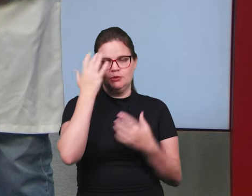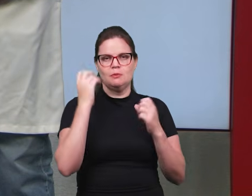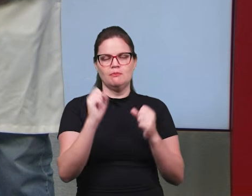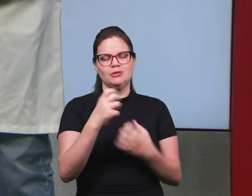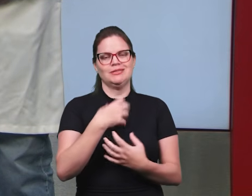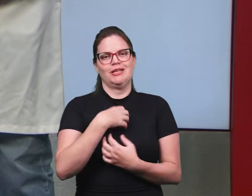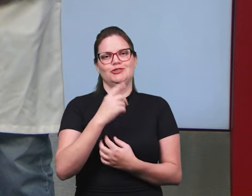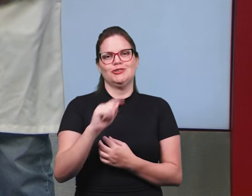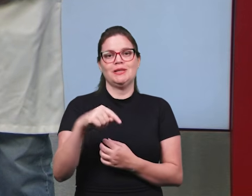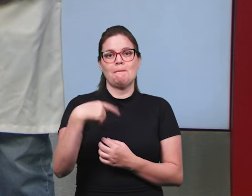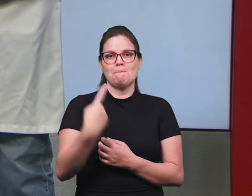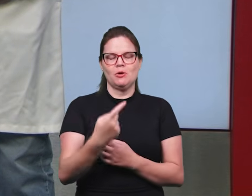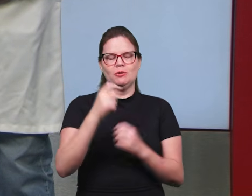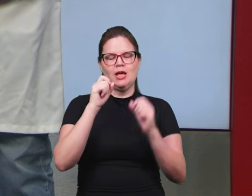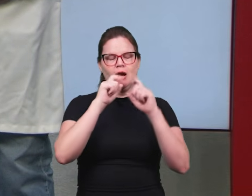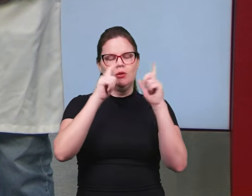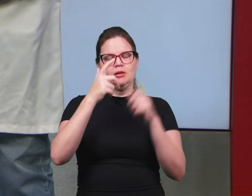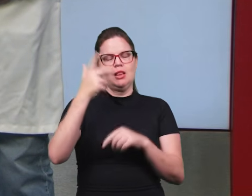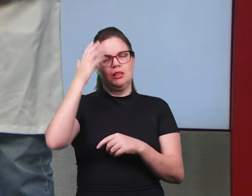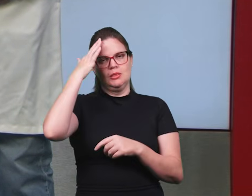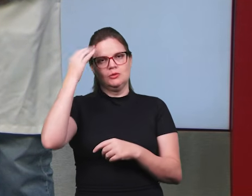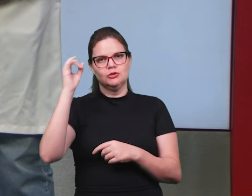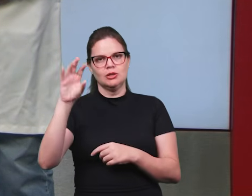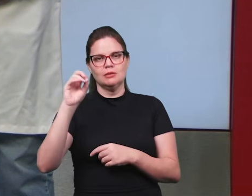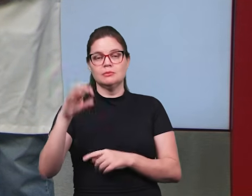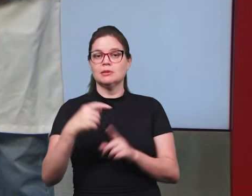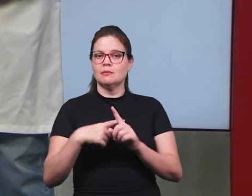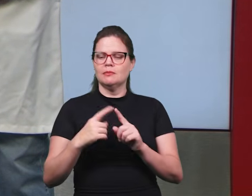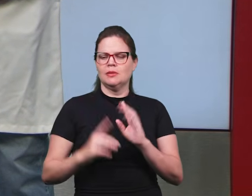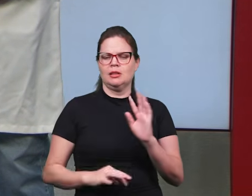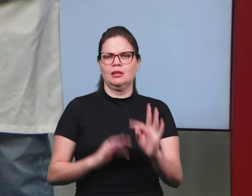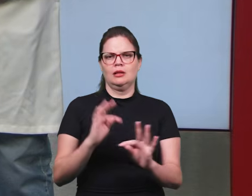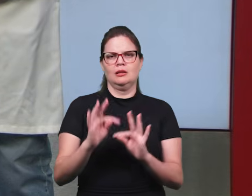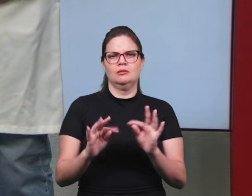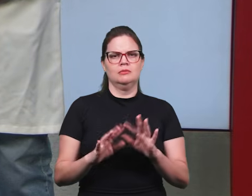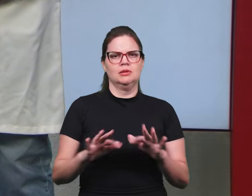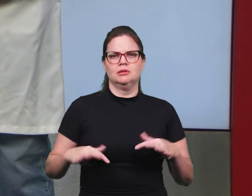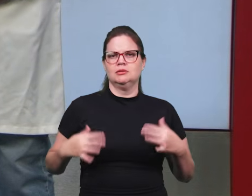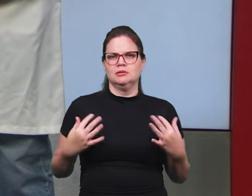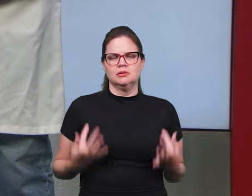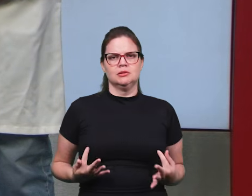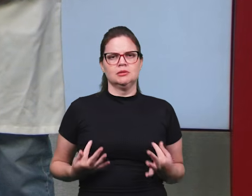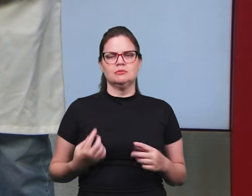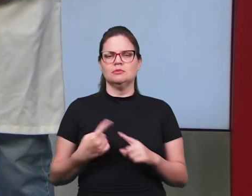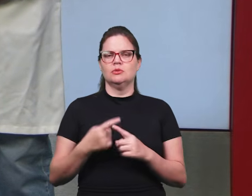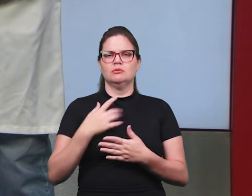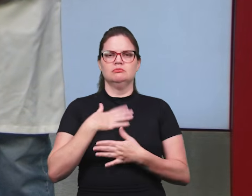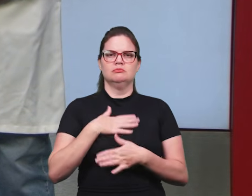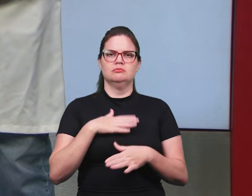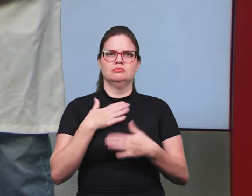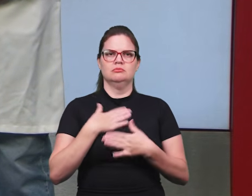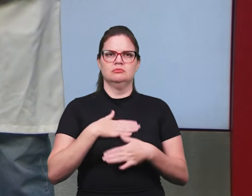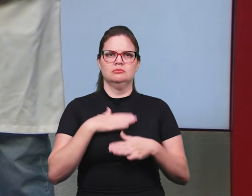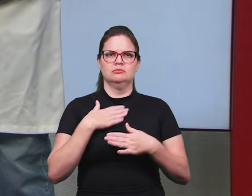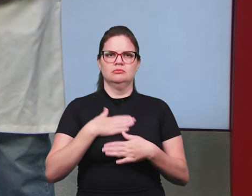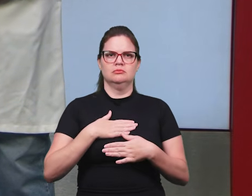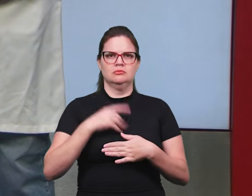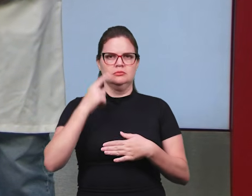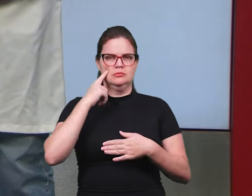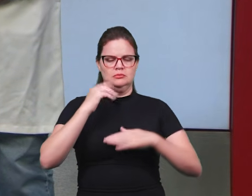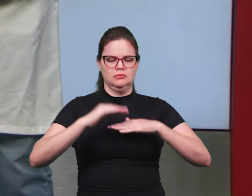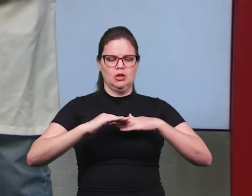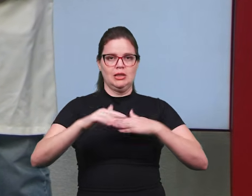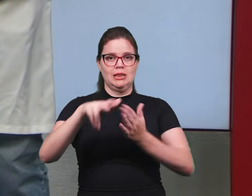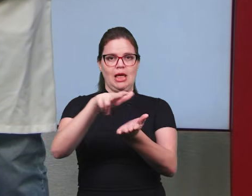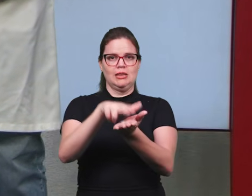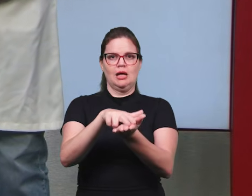sujeito a isso, né? Mas o tratamento é bem simples, né? É repouso, cabeceira sempre